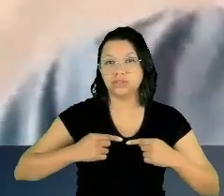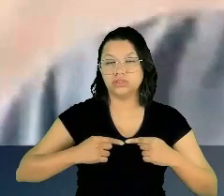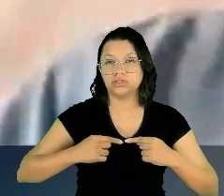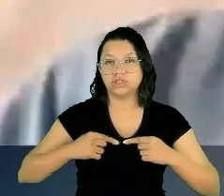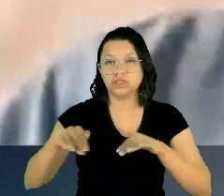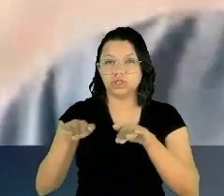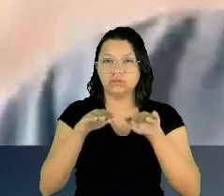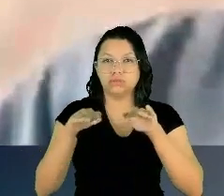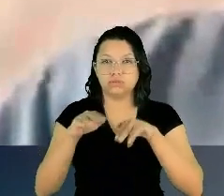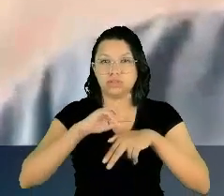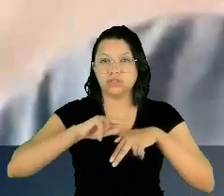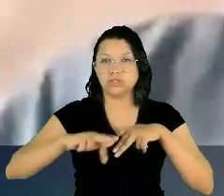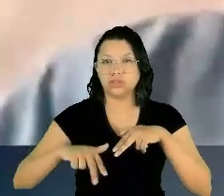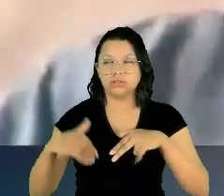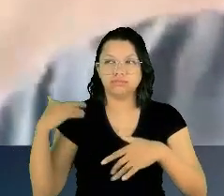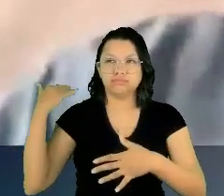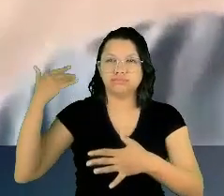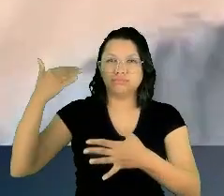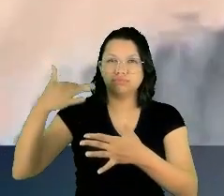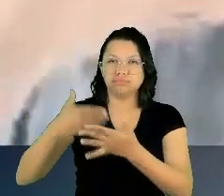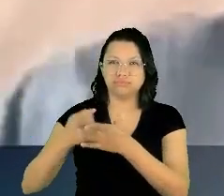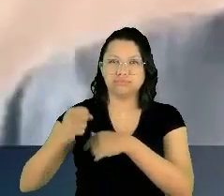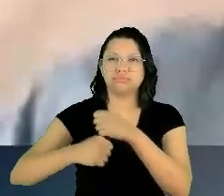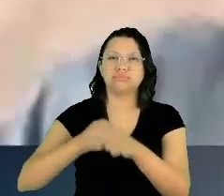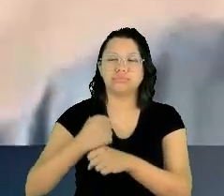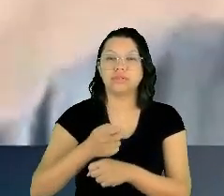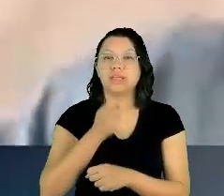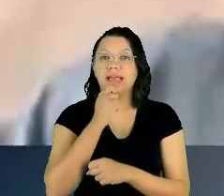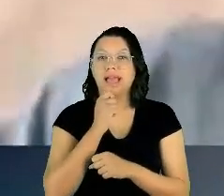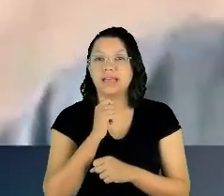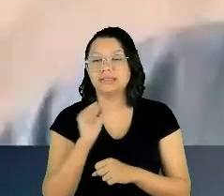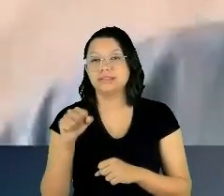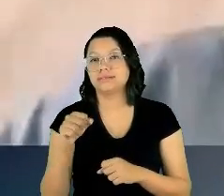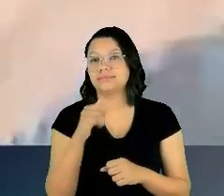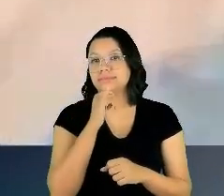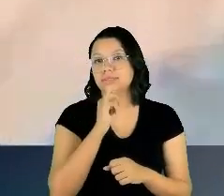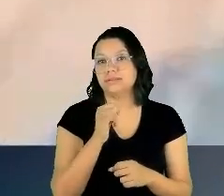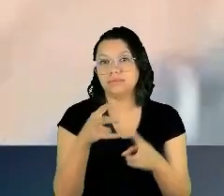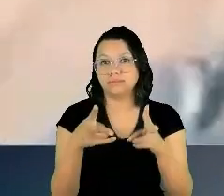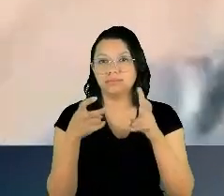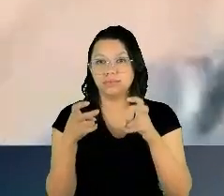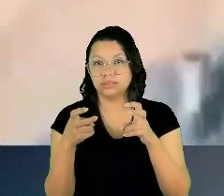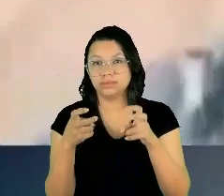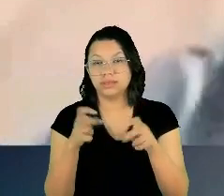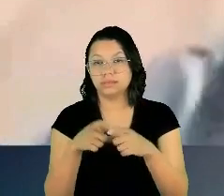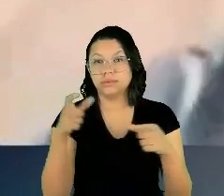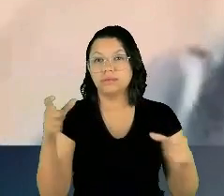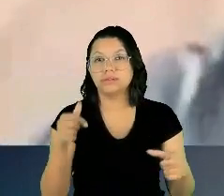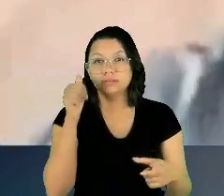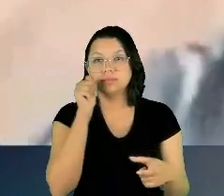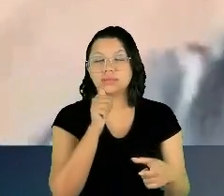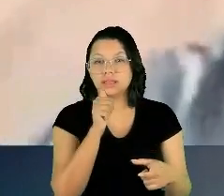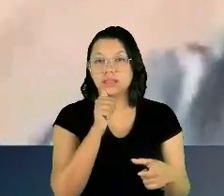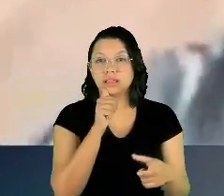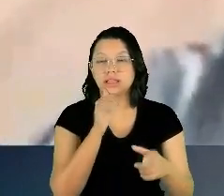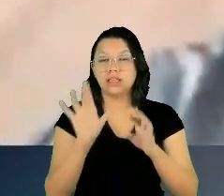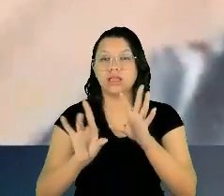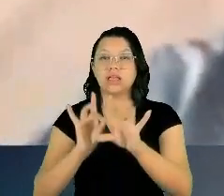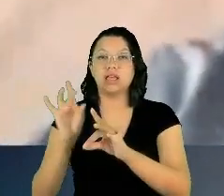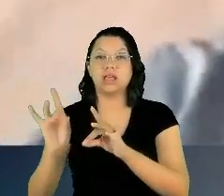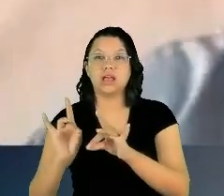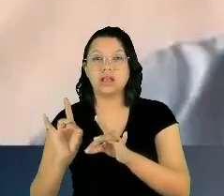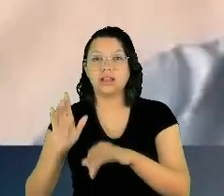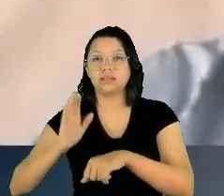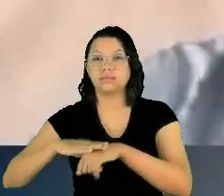desenvolveu uma política de igualdade de gênero durante muitos anos, ainda assim, por exemplo, verificou-se que a maioria das